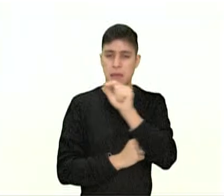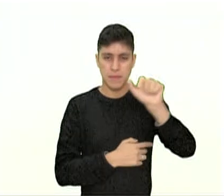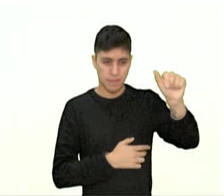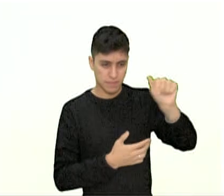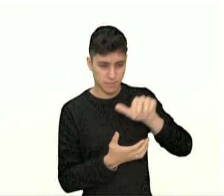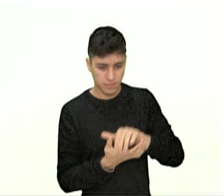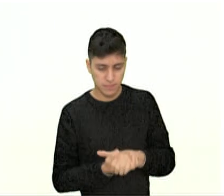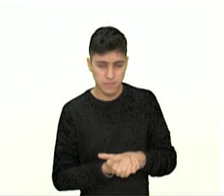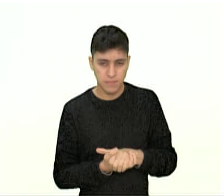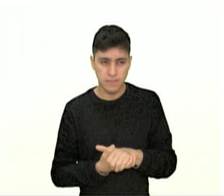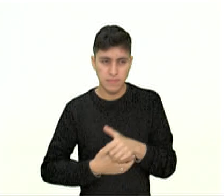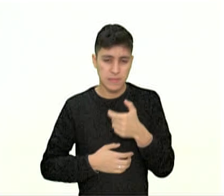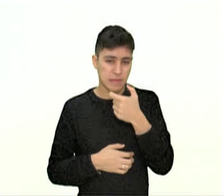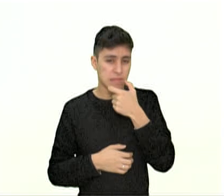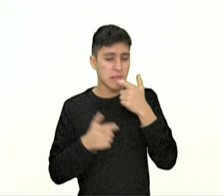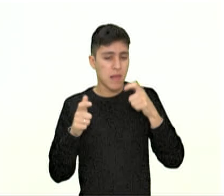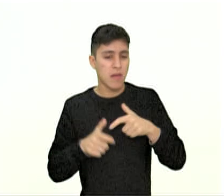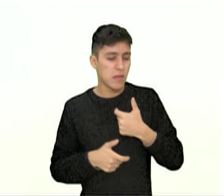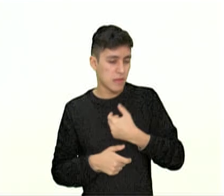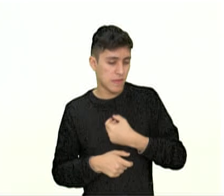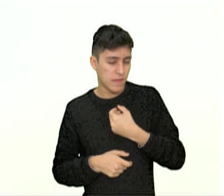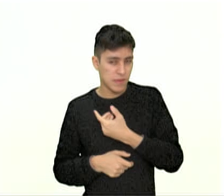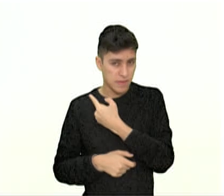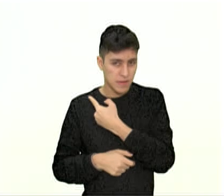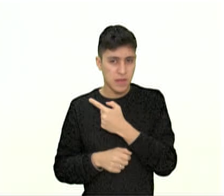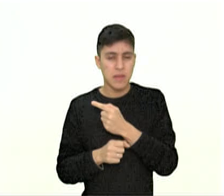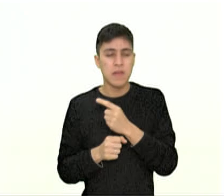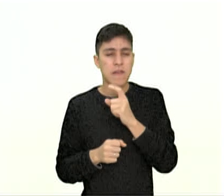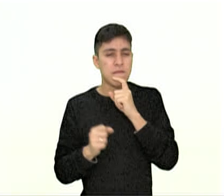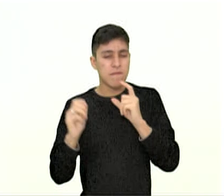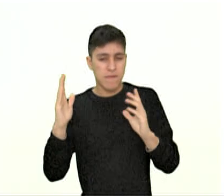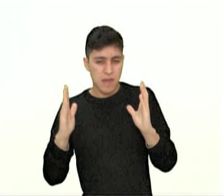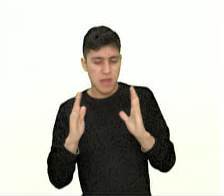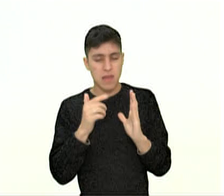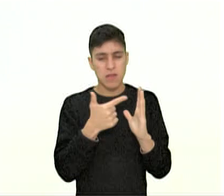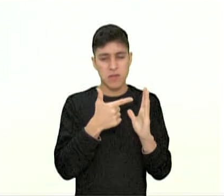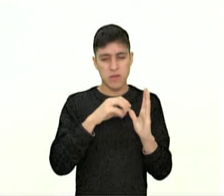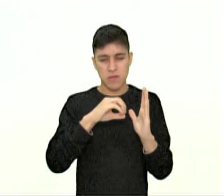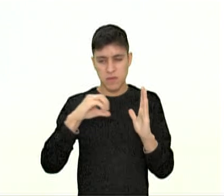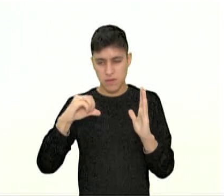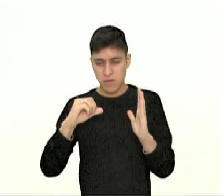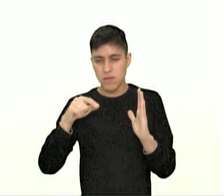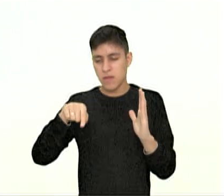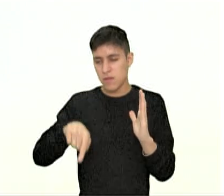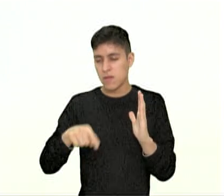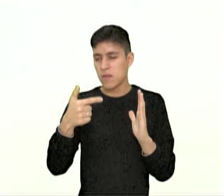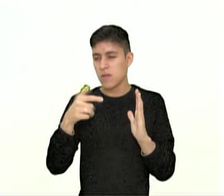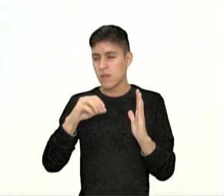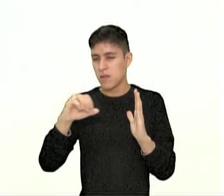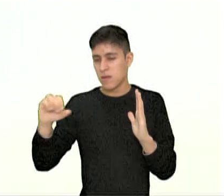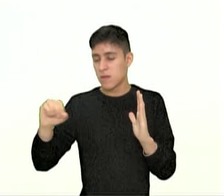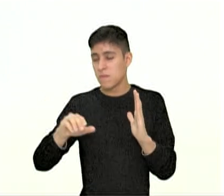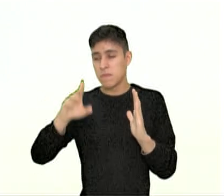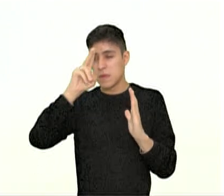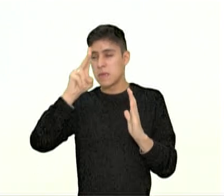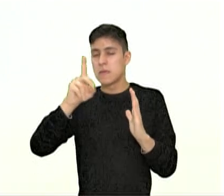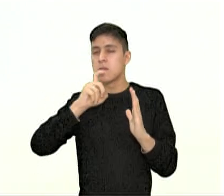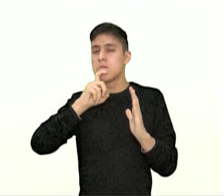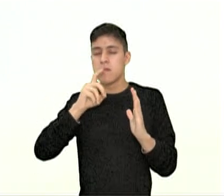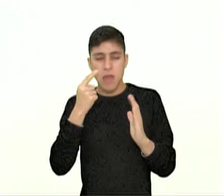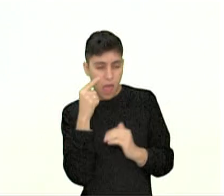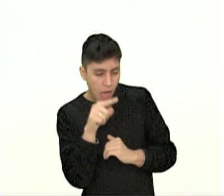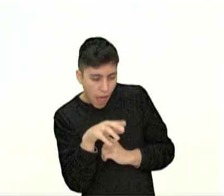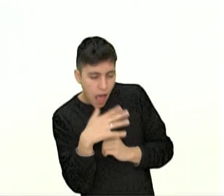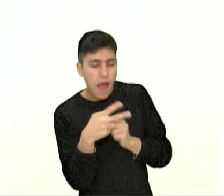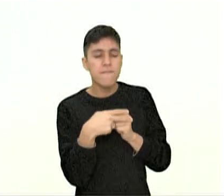En Inglaterra, donde vivo, el invierno 2009-2010 fue inusualmente frío. Então, ali você vai encontrar